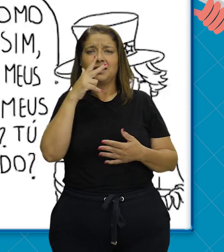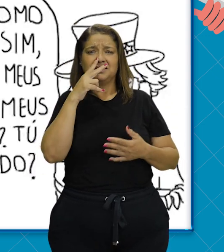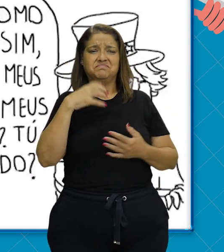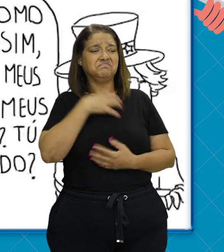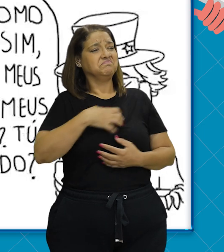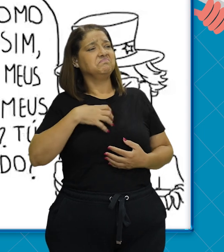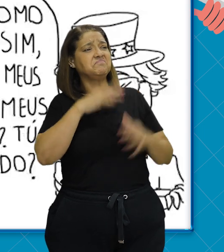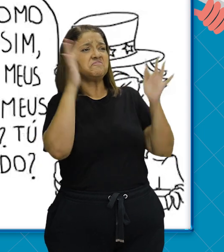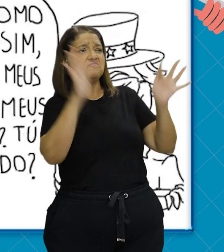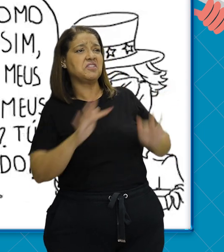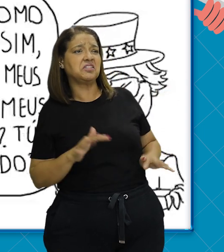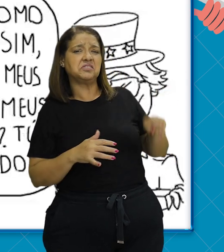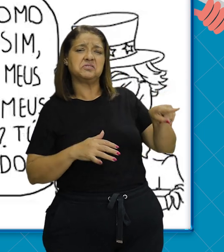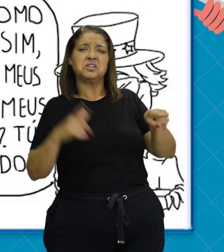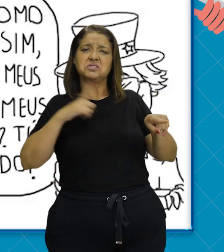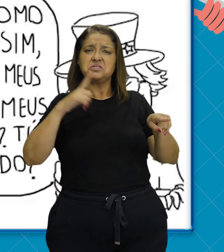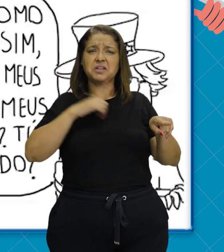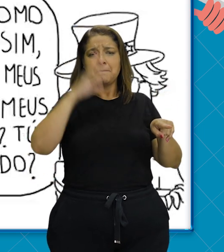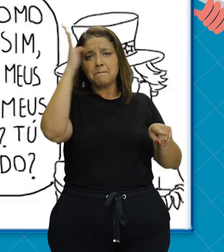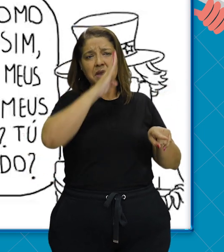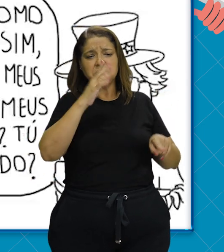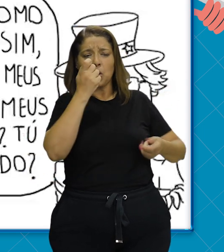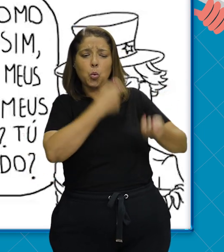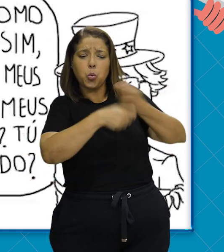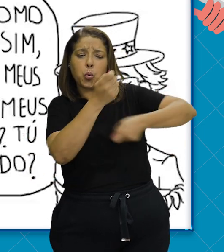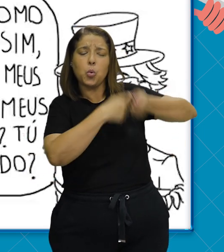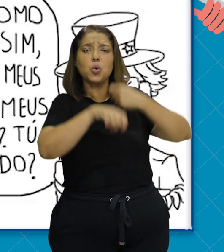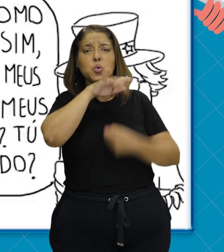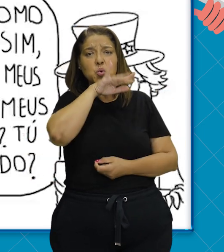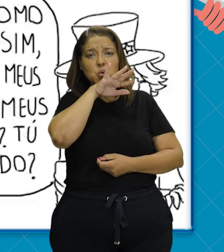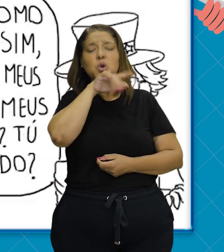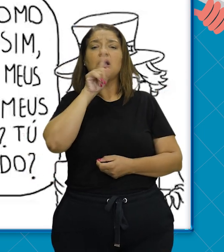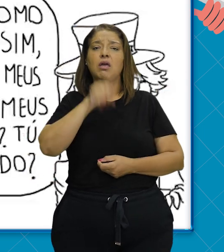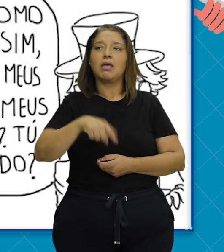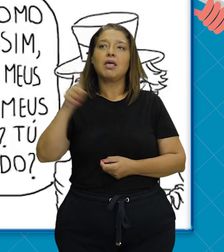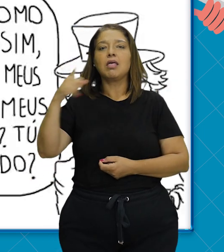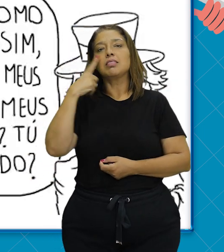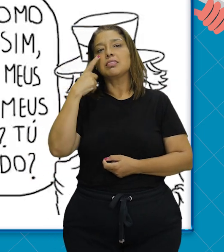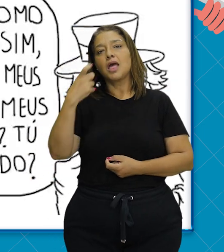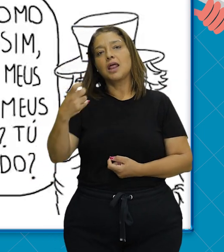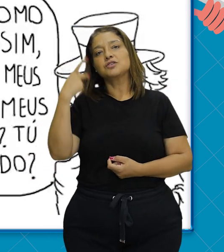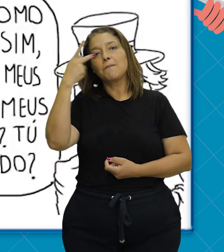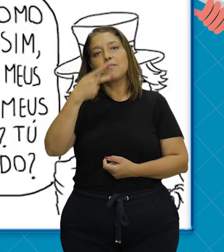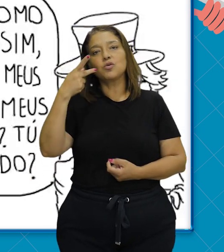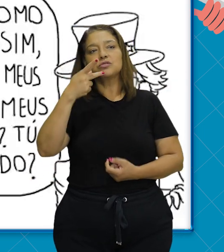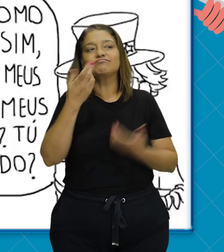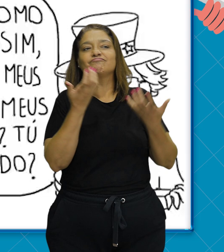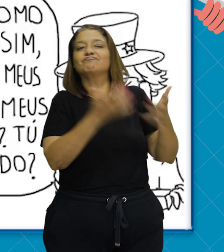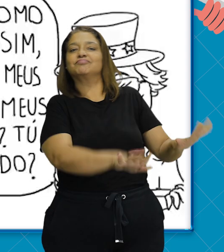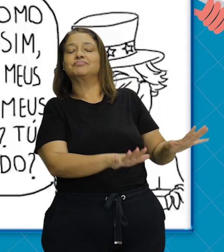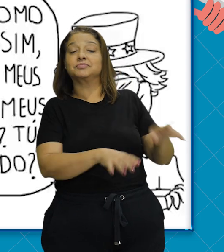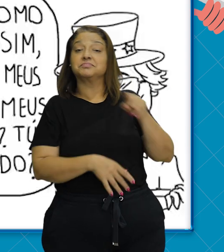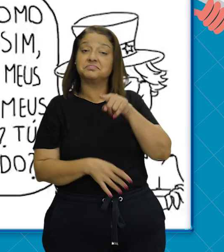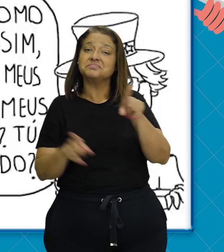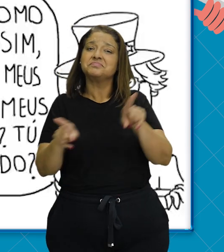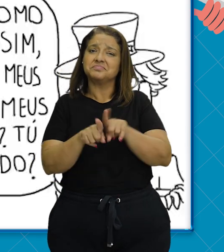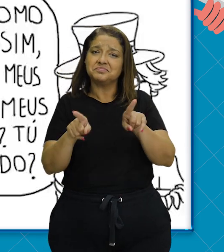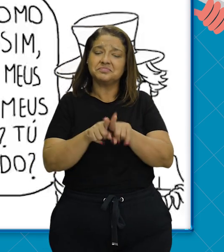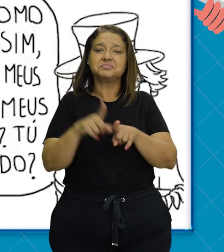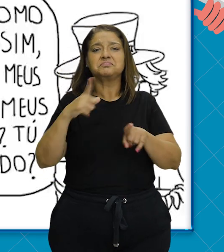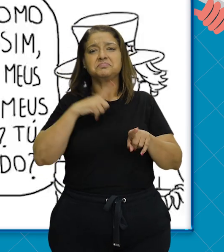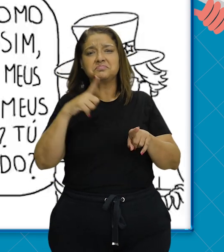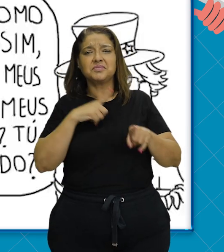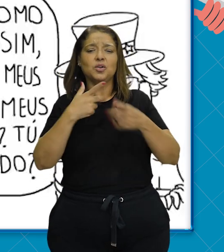feliz com a maior intervenção do Estado brasileiro na economia, porque isso afetaria seus lucros e interesses políticos, além de condenar suas